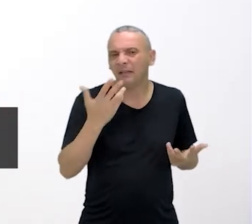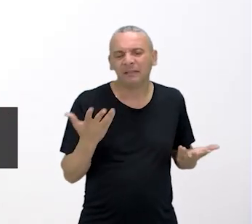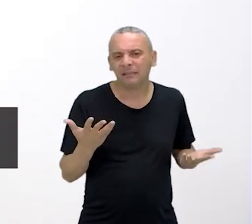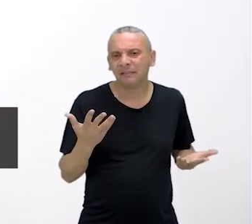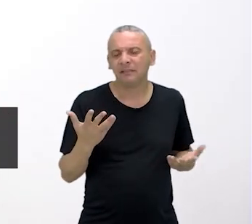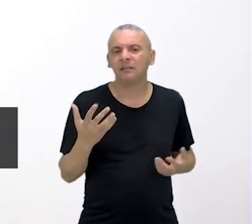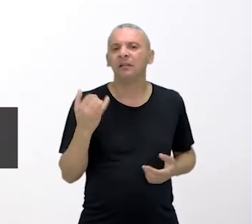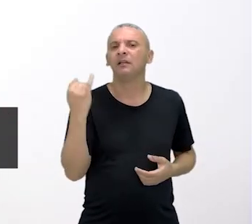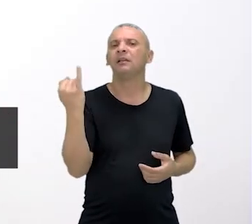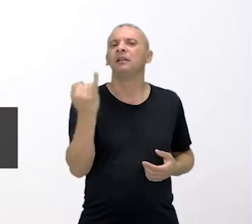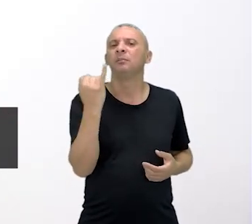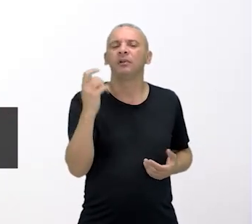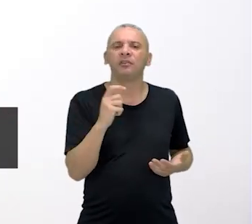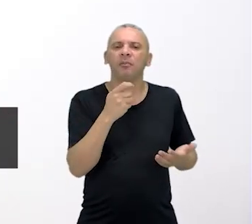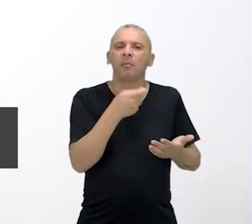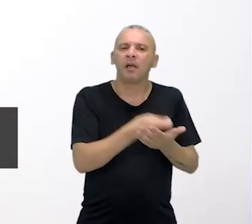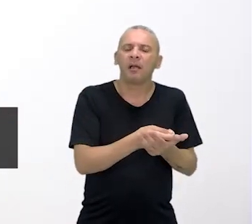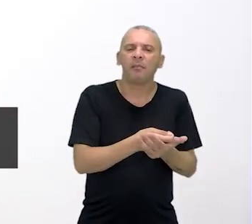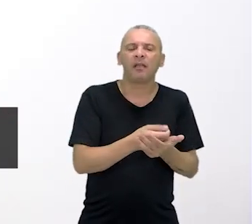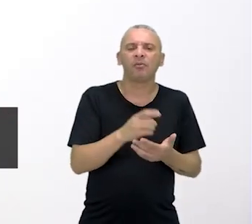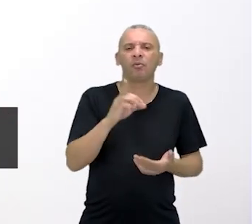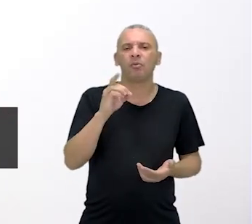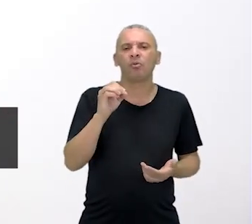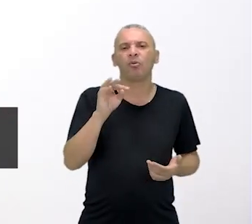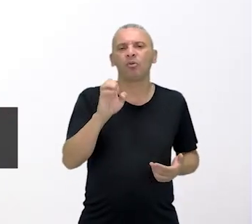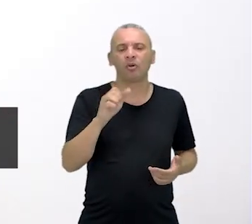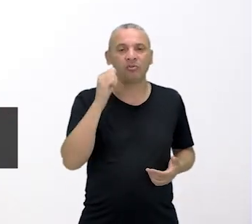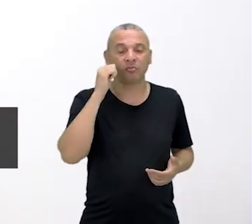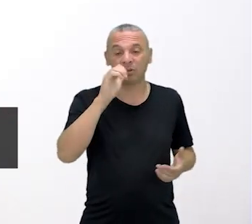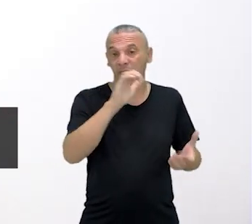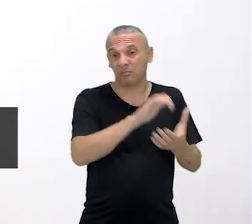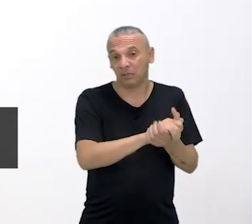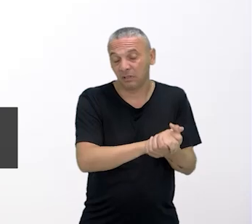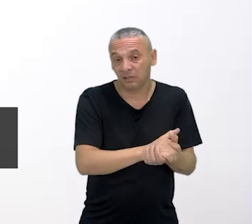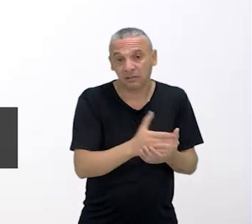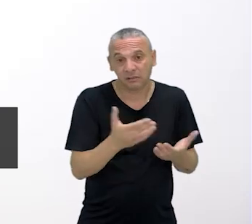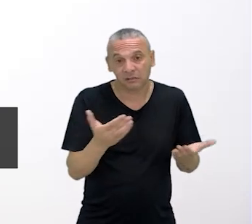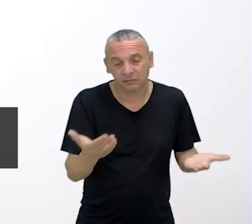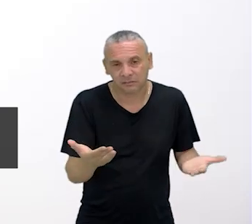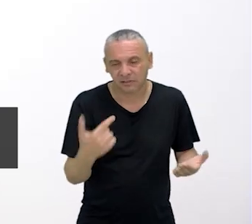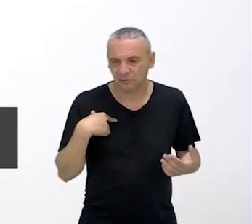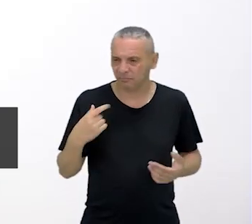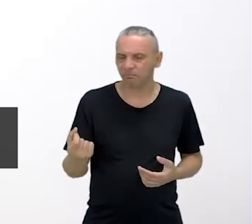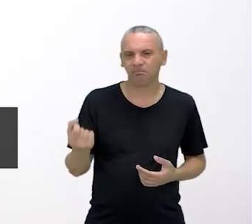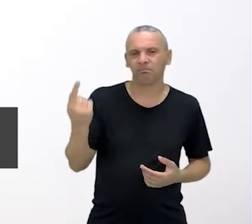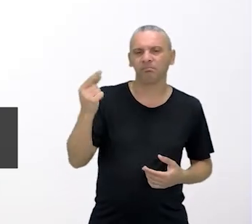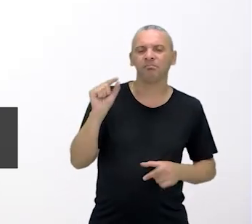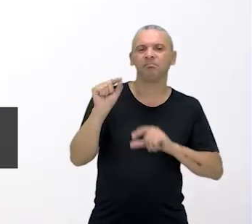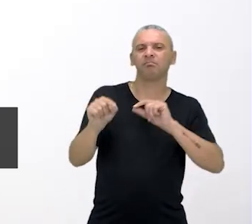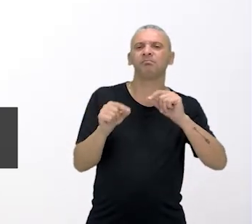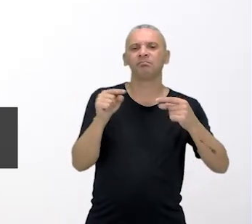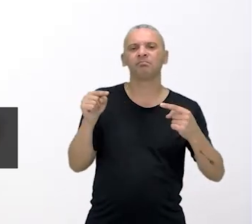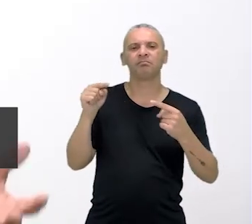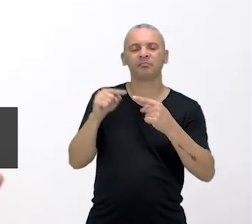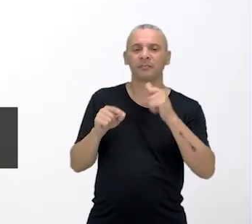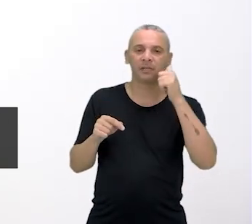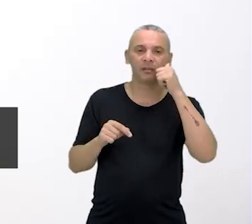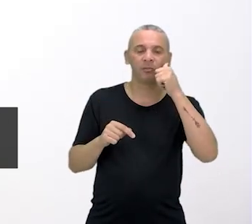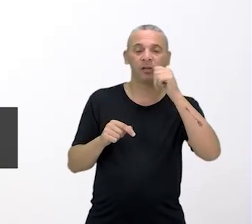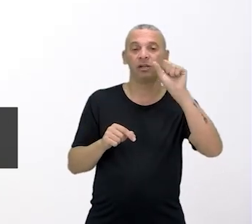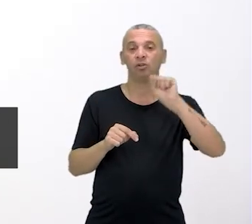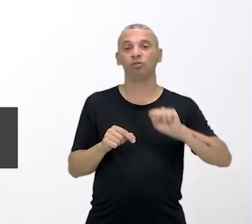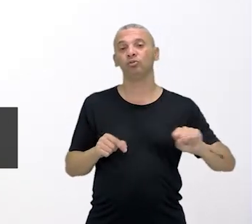a importância do dote para que uma mulher se case, né? Uma coisa também que eu estranhei muito é uma mulher